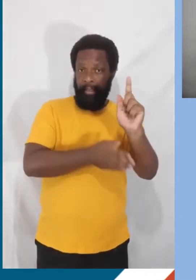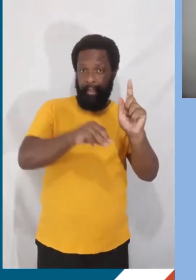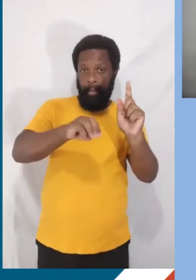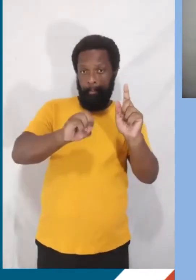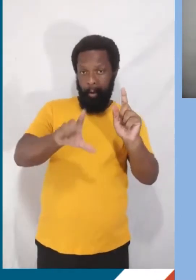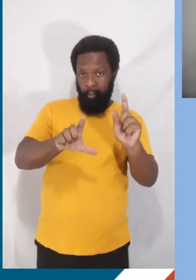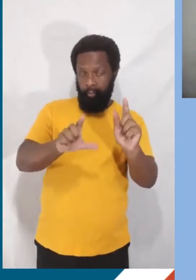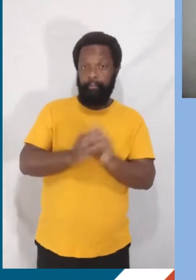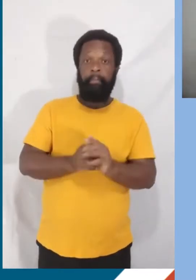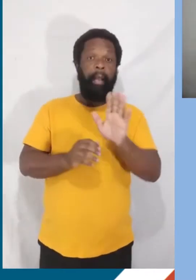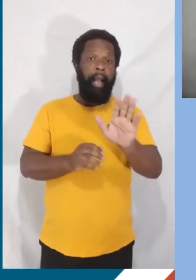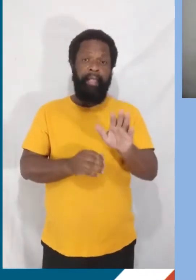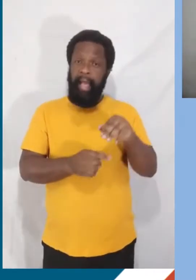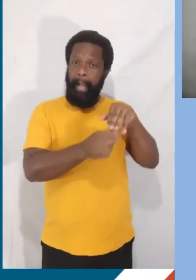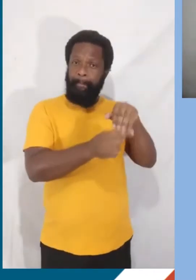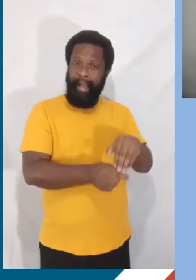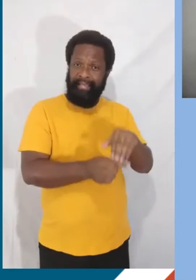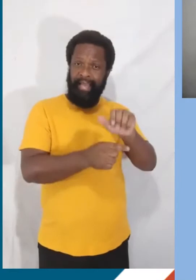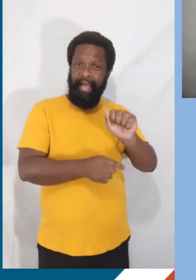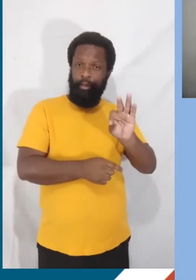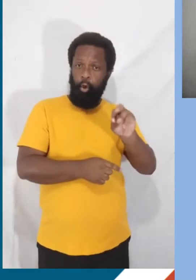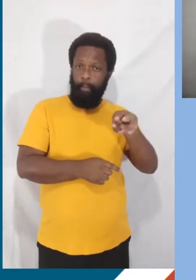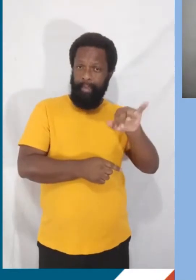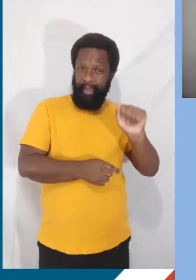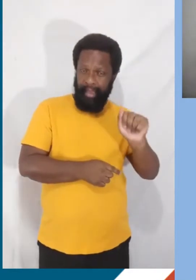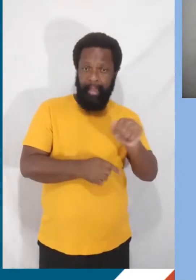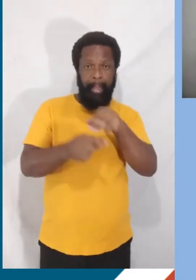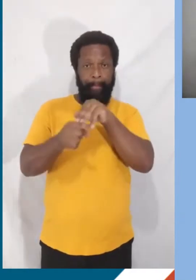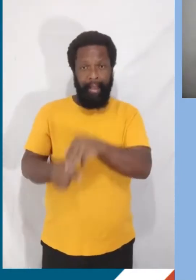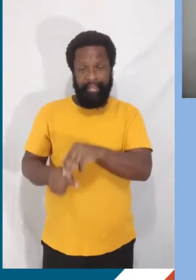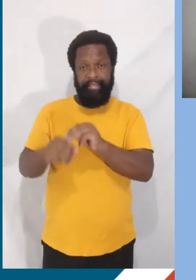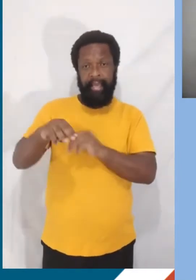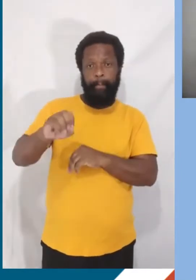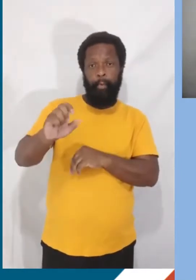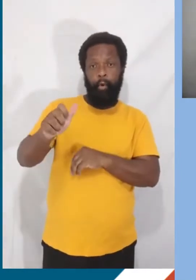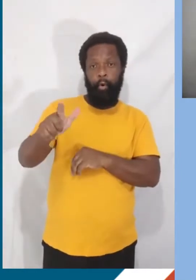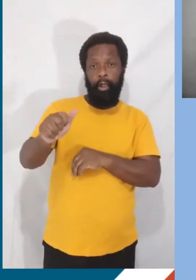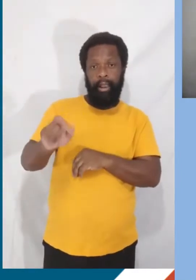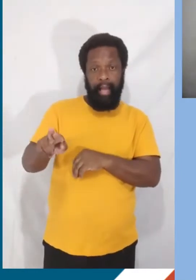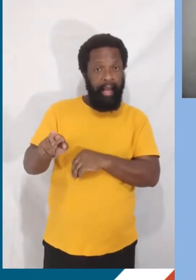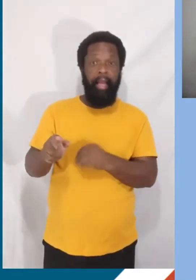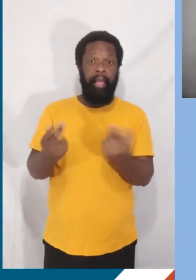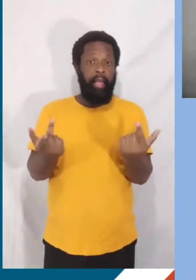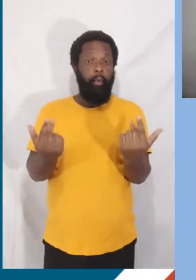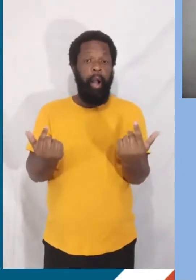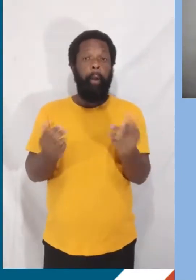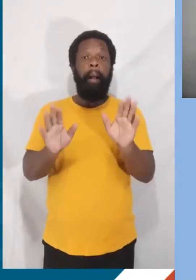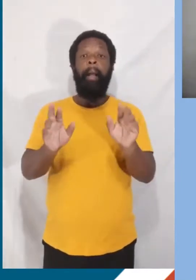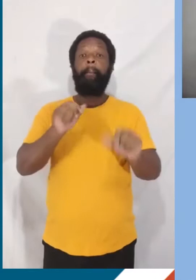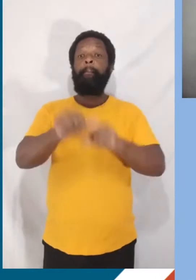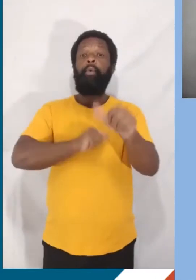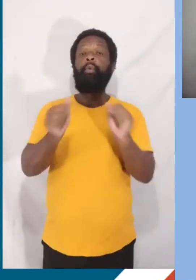massa atômica. Numericamente, pessoal, massa atômica e massa molar é a mesma coisa, numericamente. O que muda vai ser